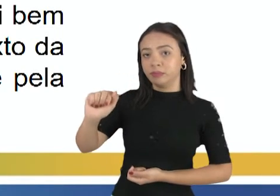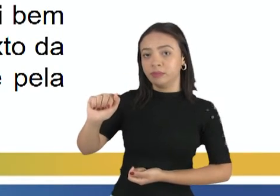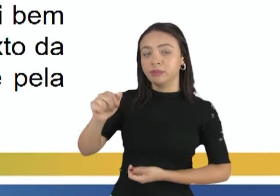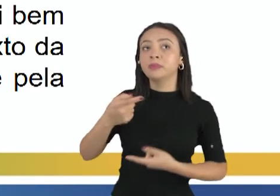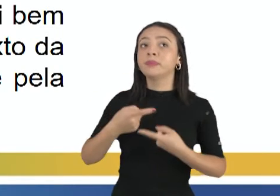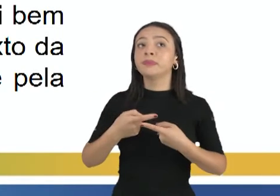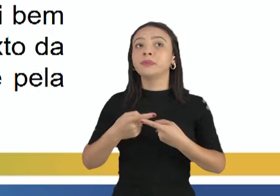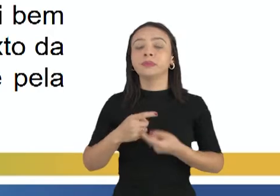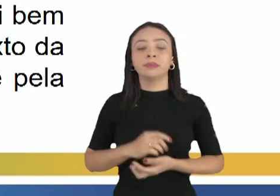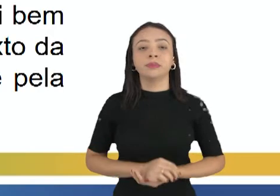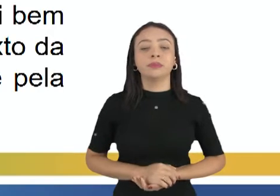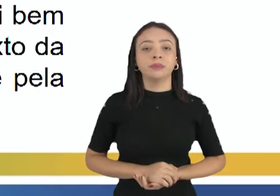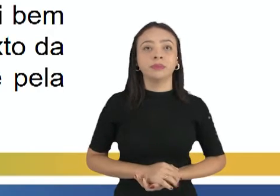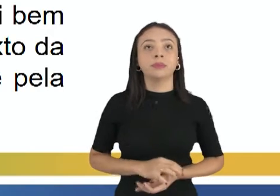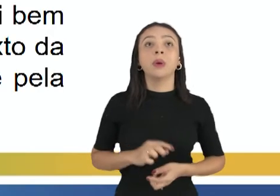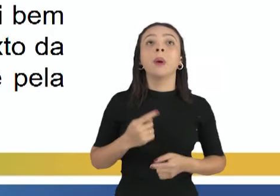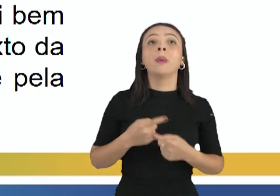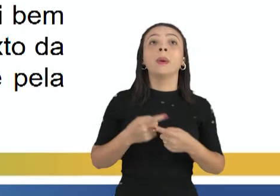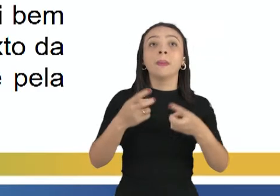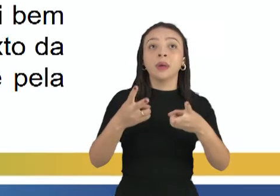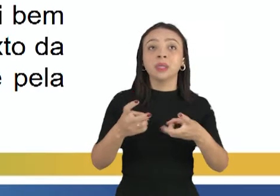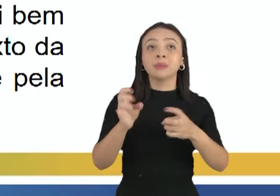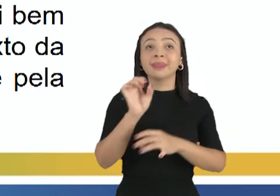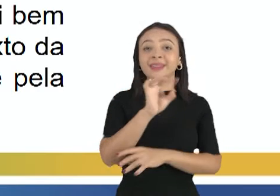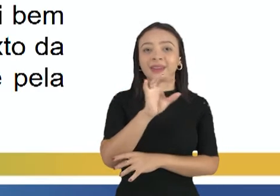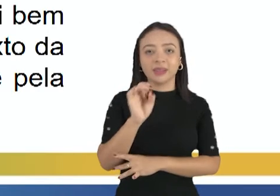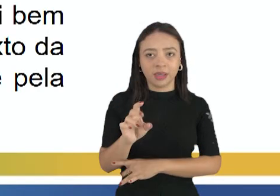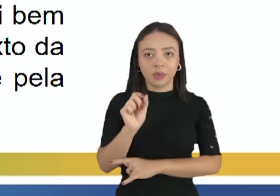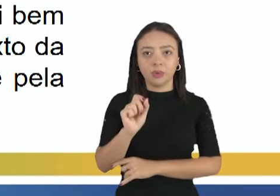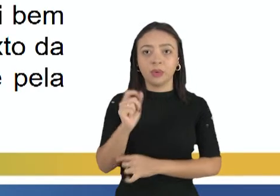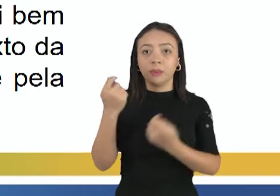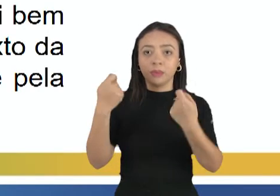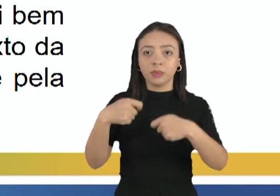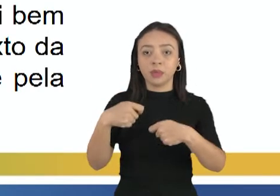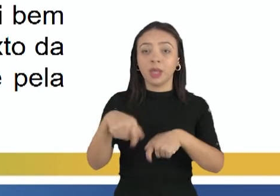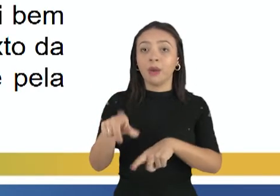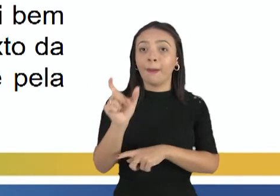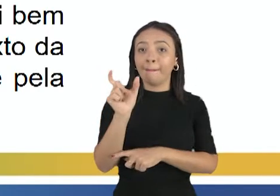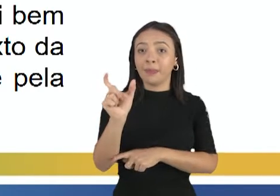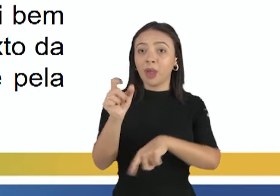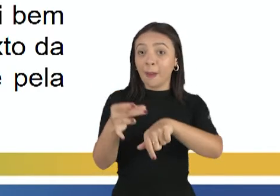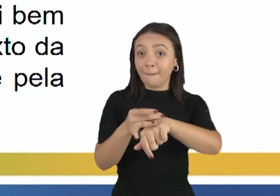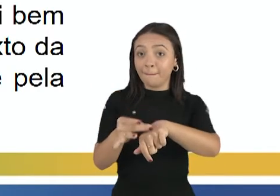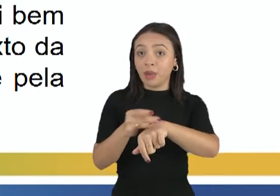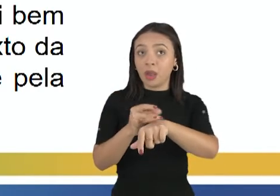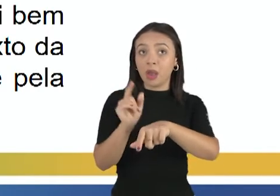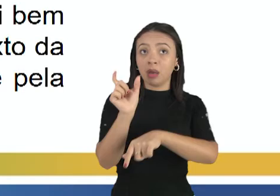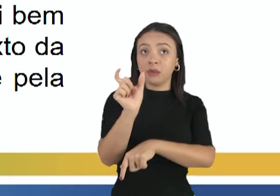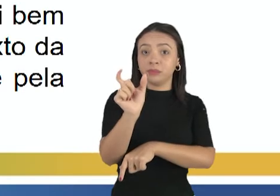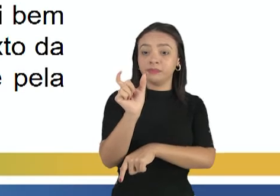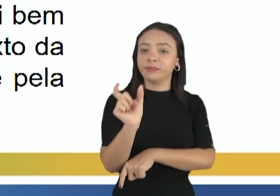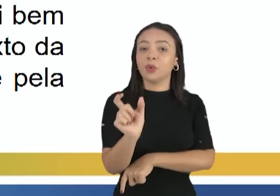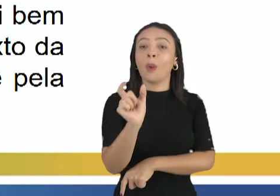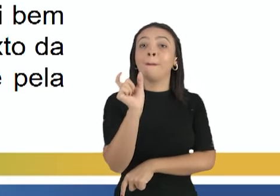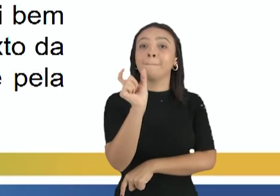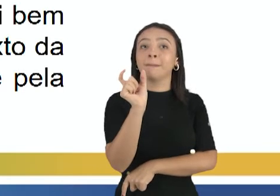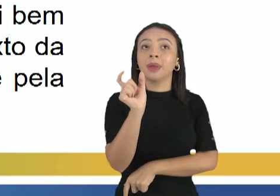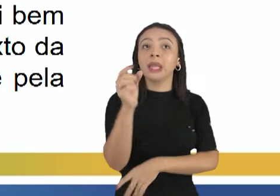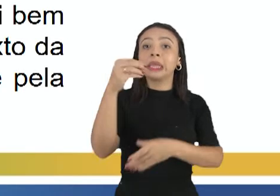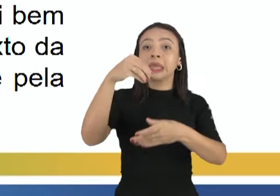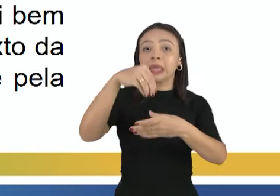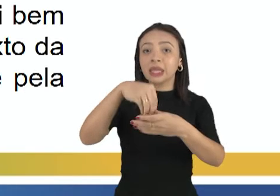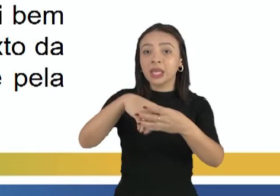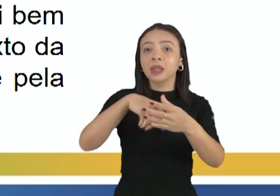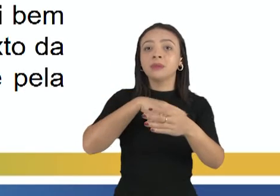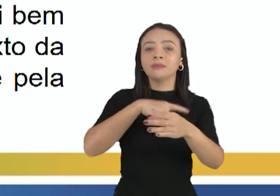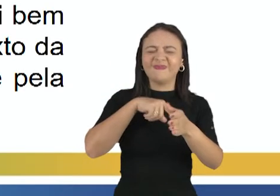A. Por quê? Percebam que em cada alternativa eu deixei em negrito aí para vocês uma palavra dentro